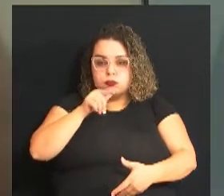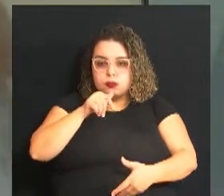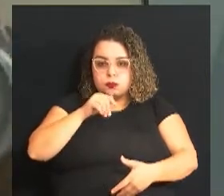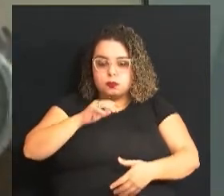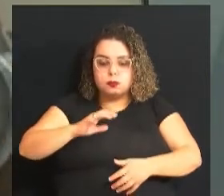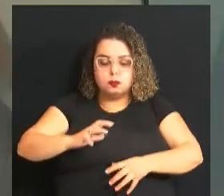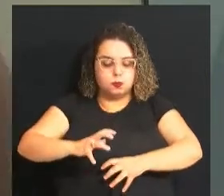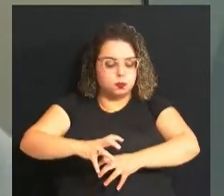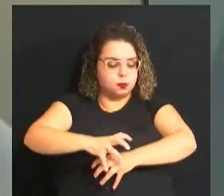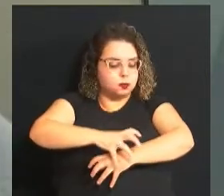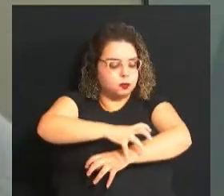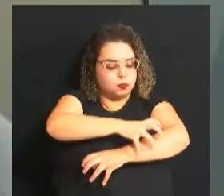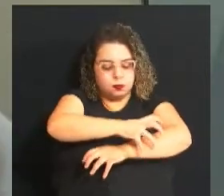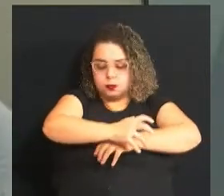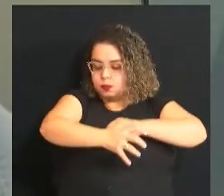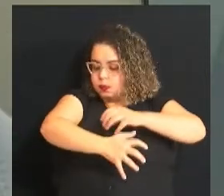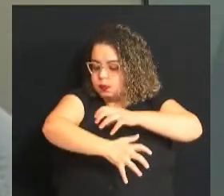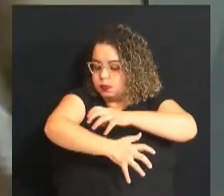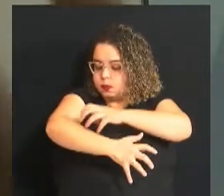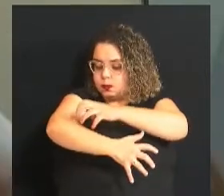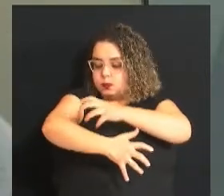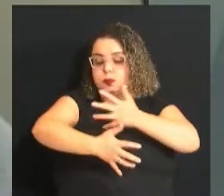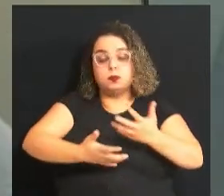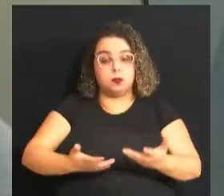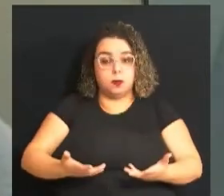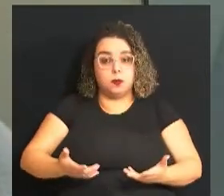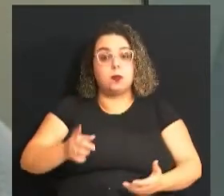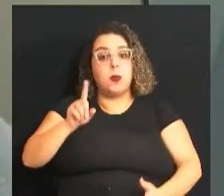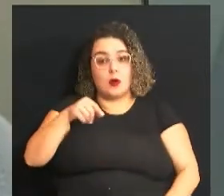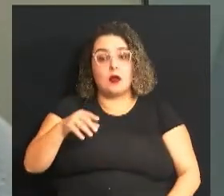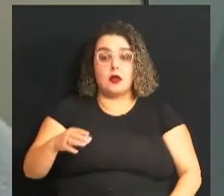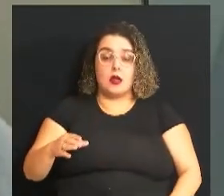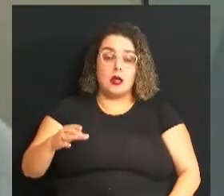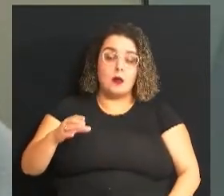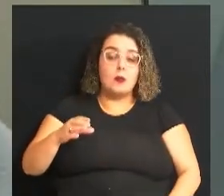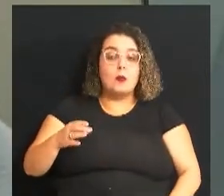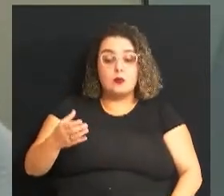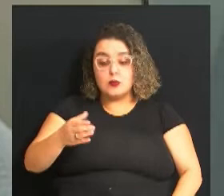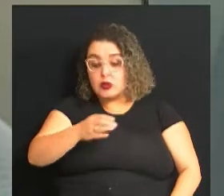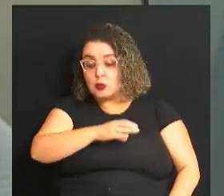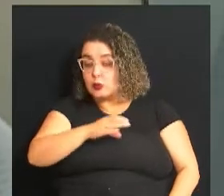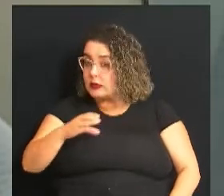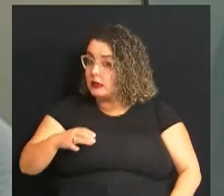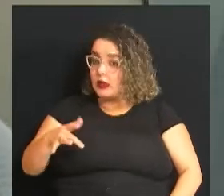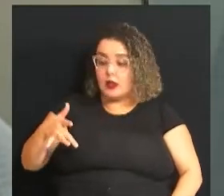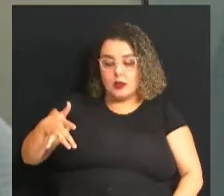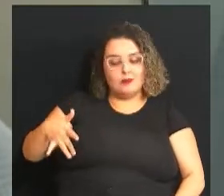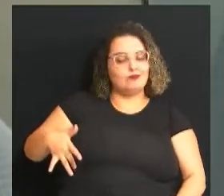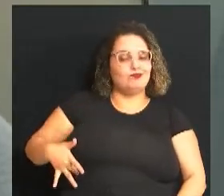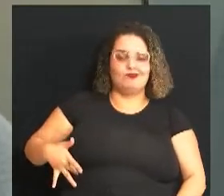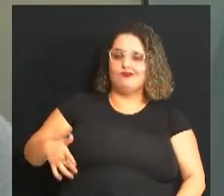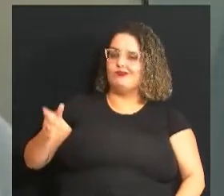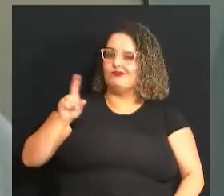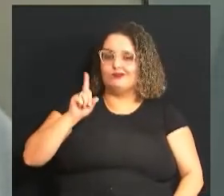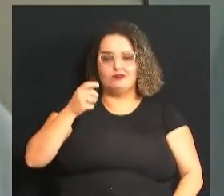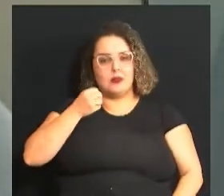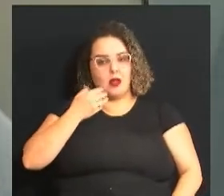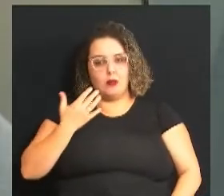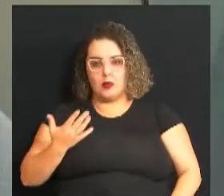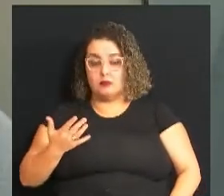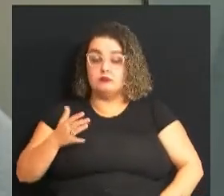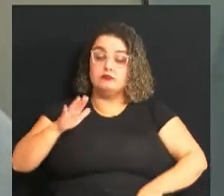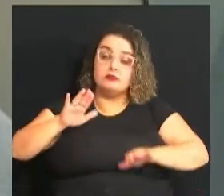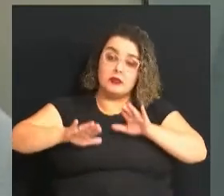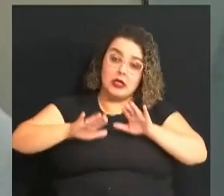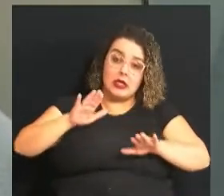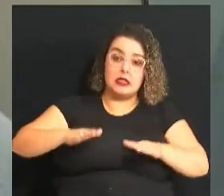inteiro. Então, esses são indícios clínicos de que o fígado não está funcionando adequadamente. E às vezes também tem